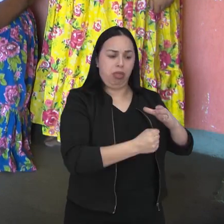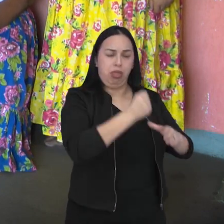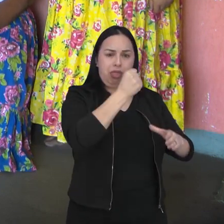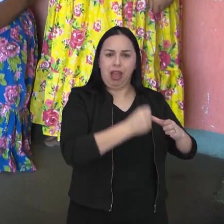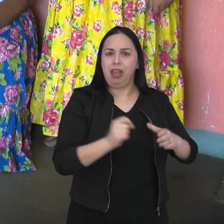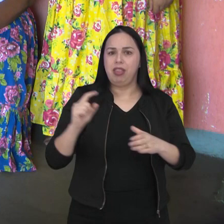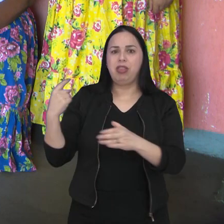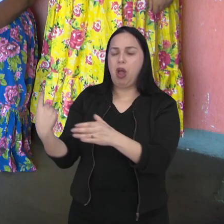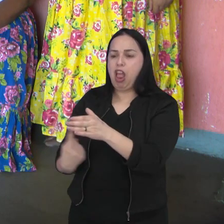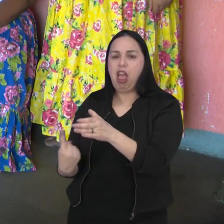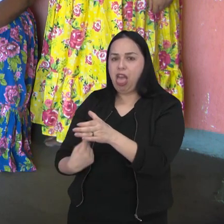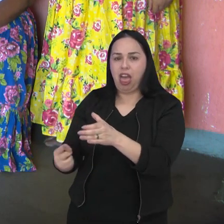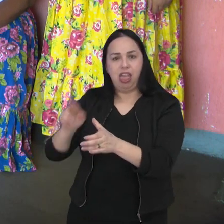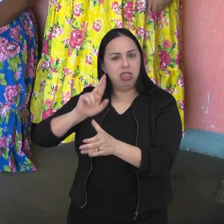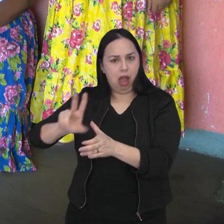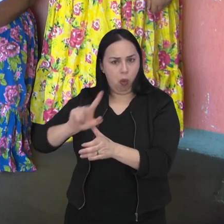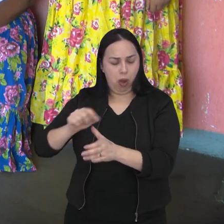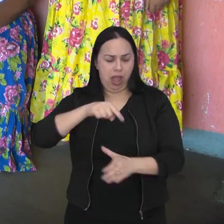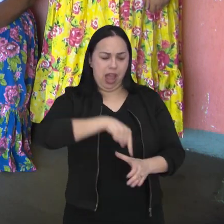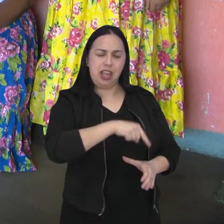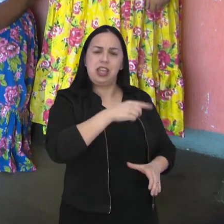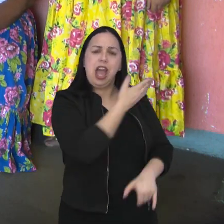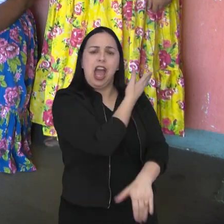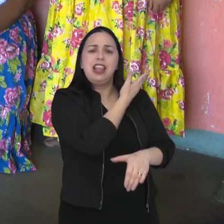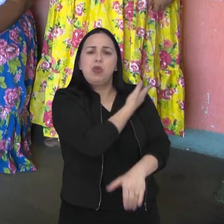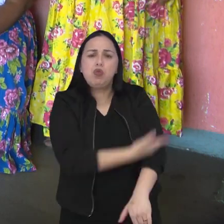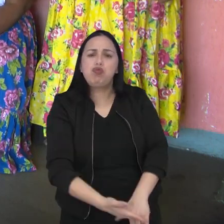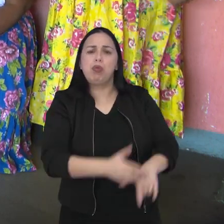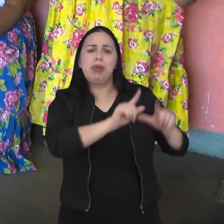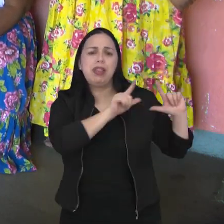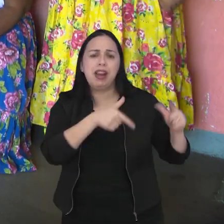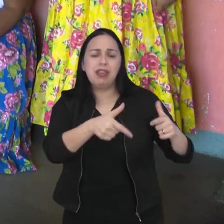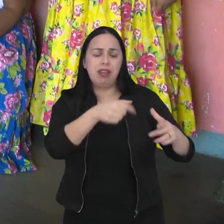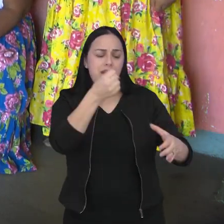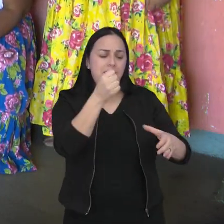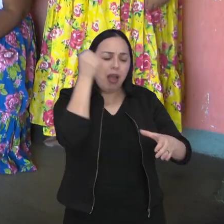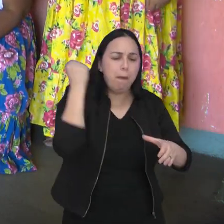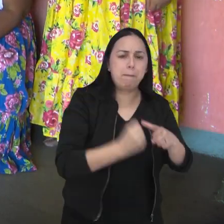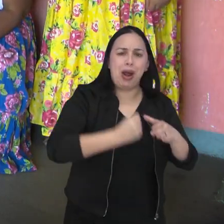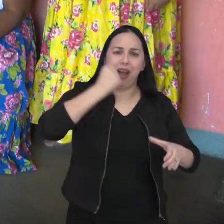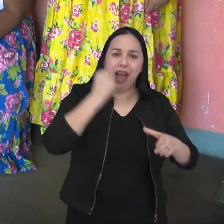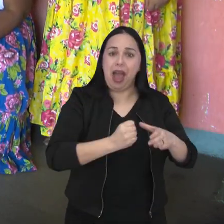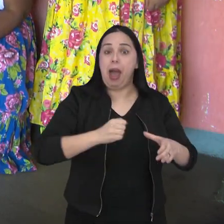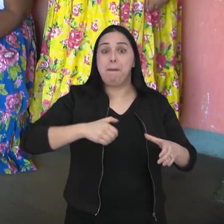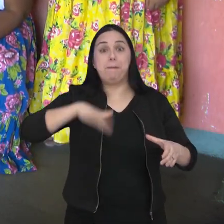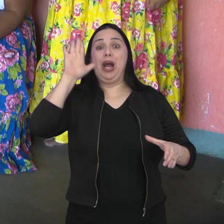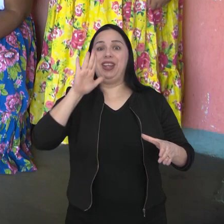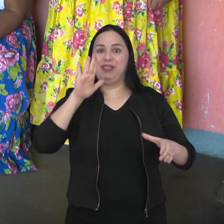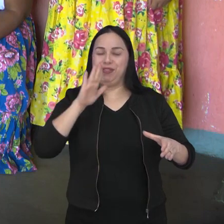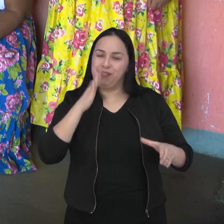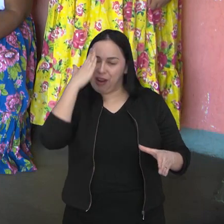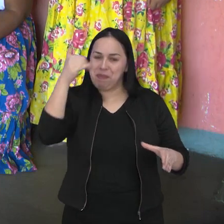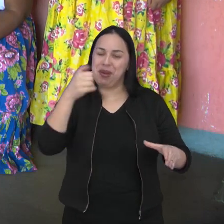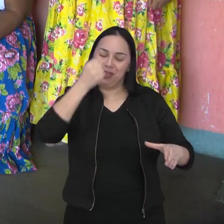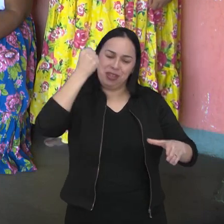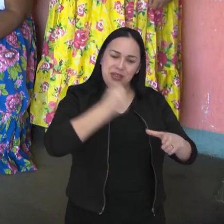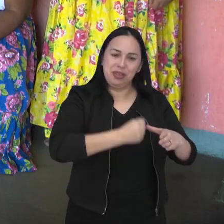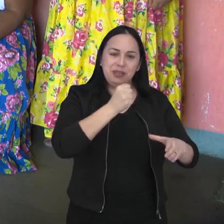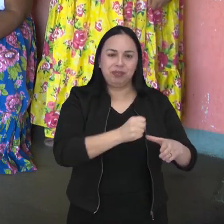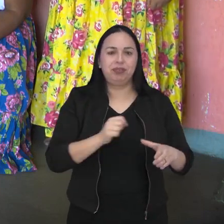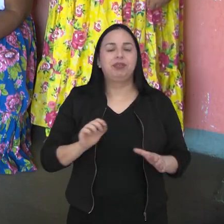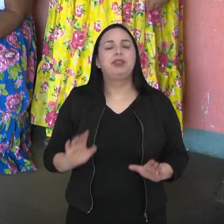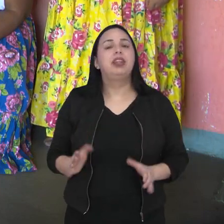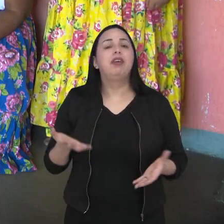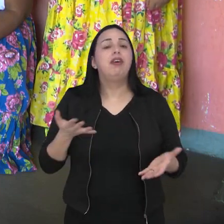de paçoca no liquidificador, no processador, não, disso, né? Não. Tudo é fake. A tradicional é a socada no